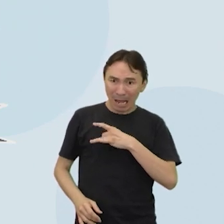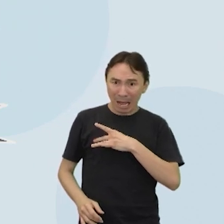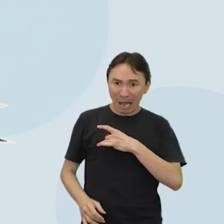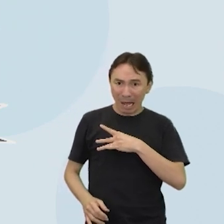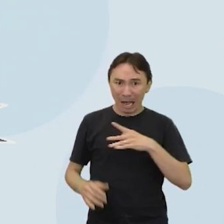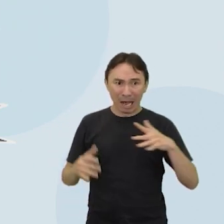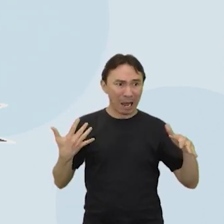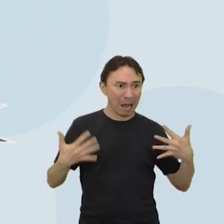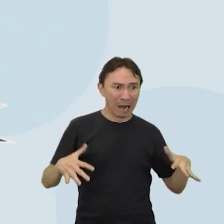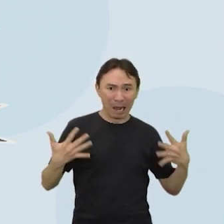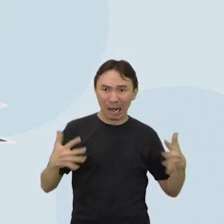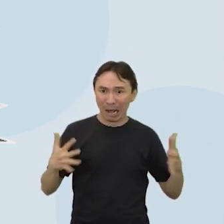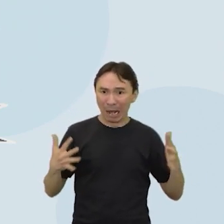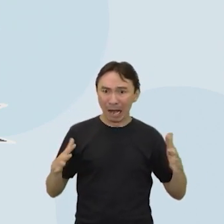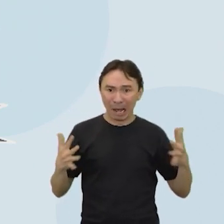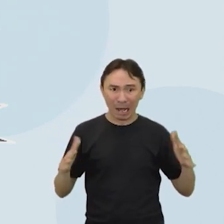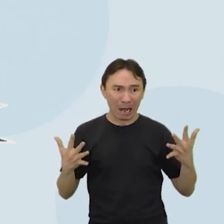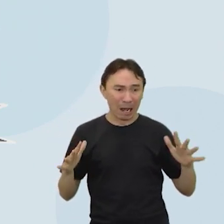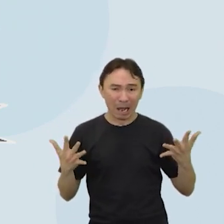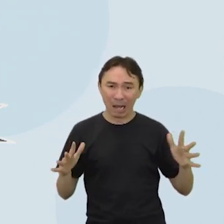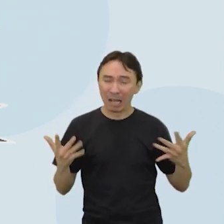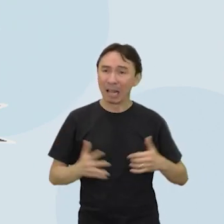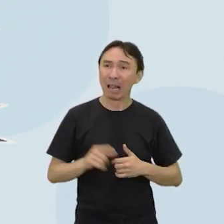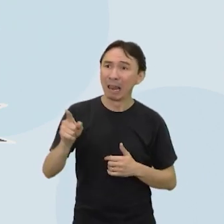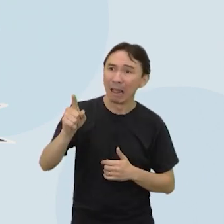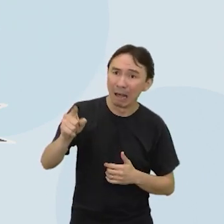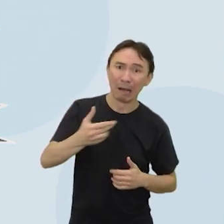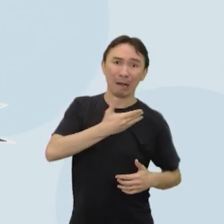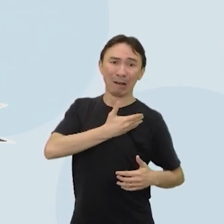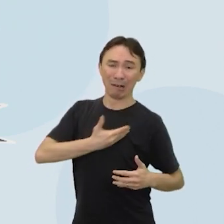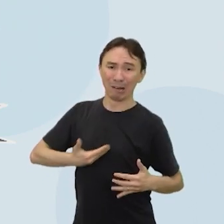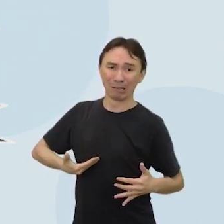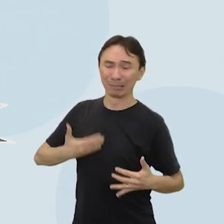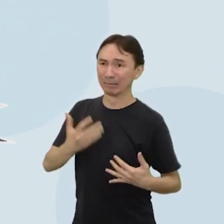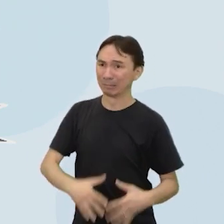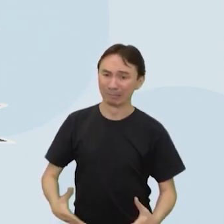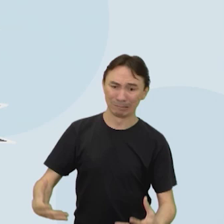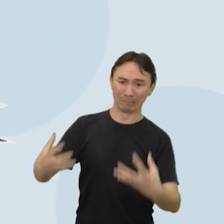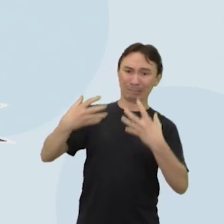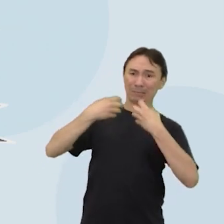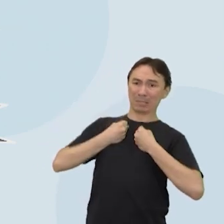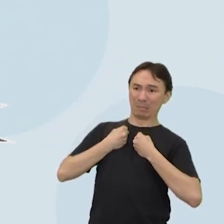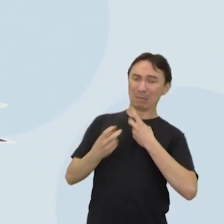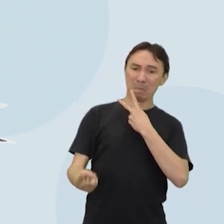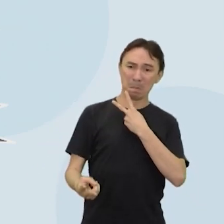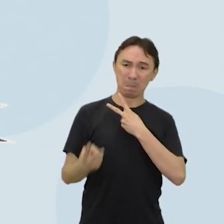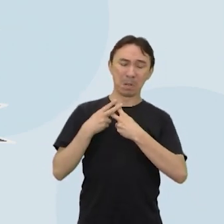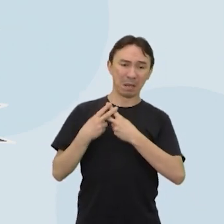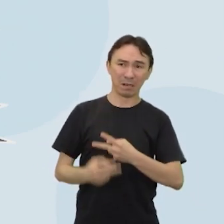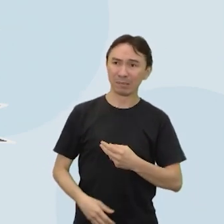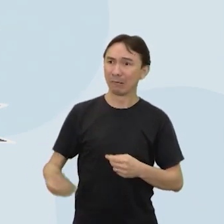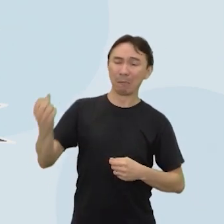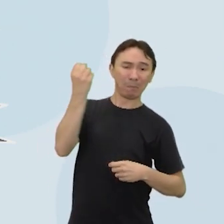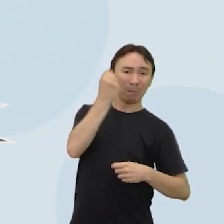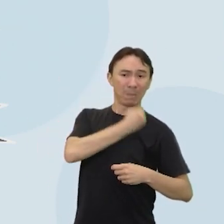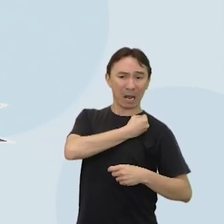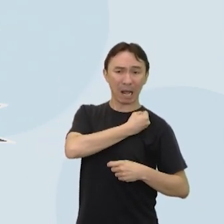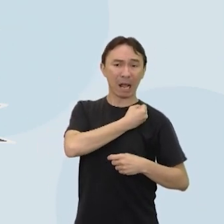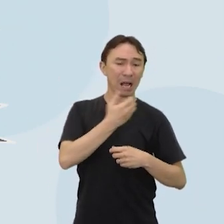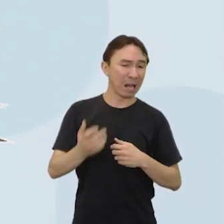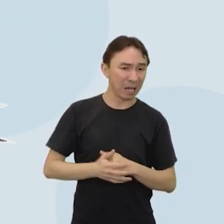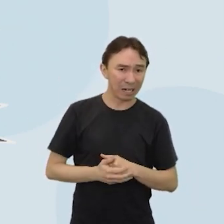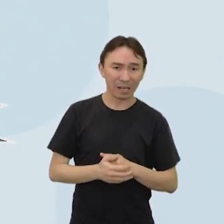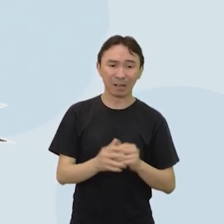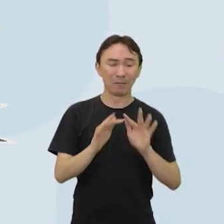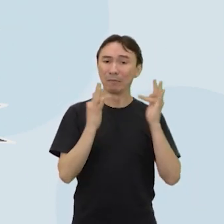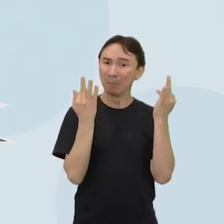essa asfixia do Estado, caracterizada por prisões arbitrárias, assassinatos, violações